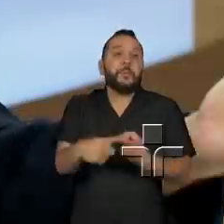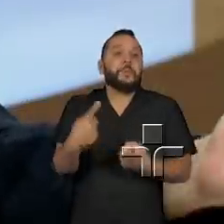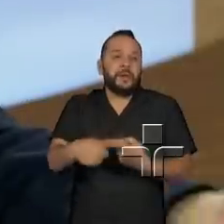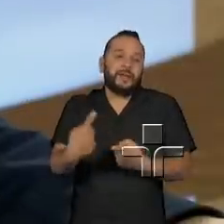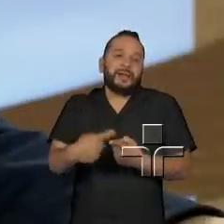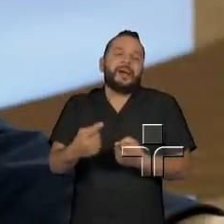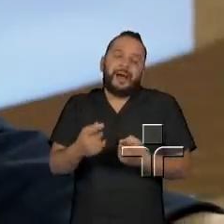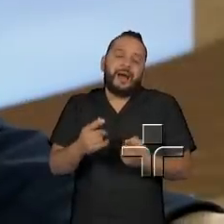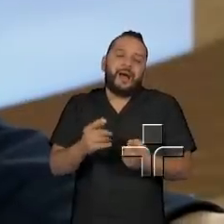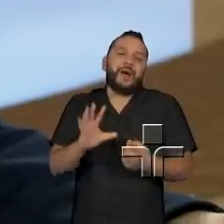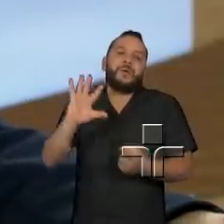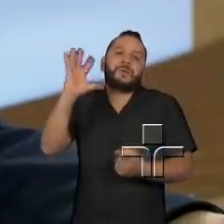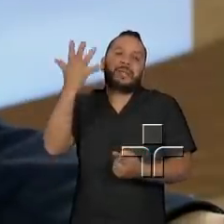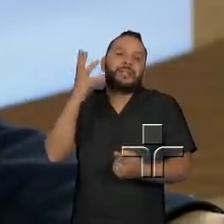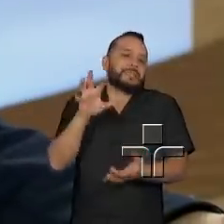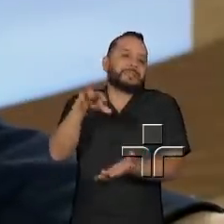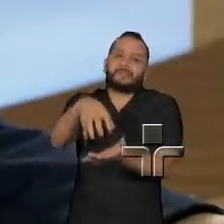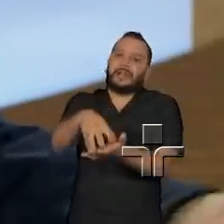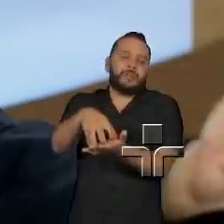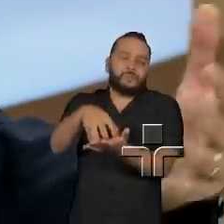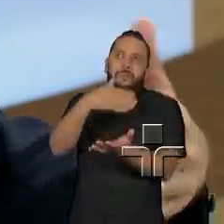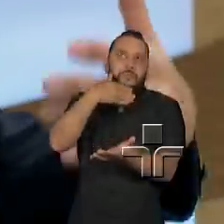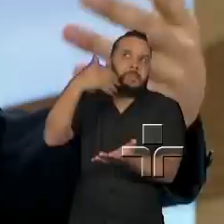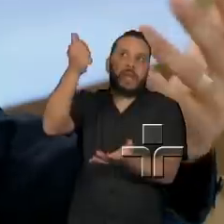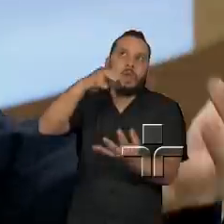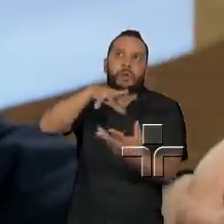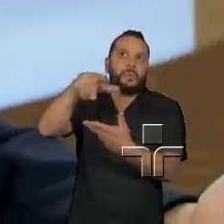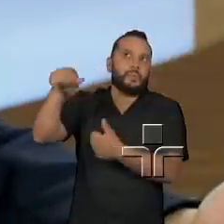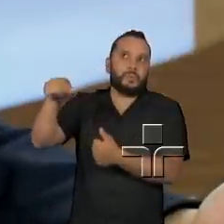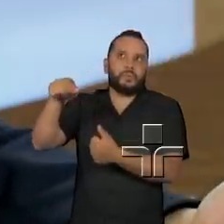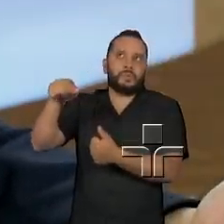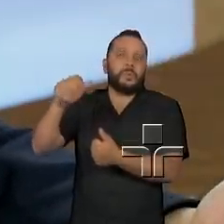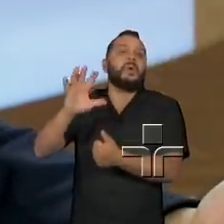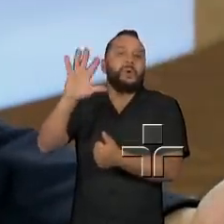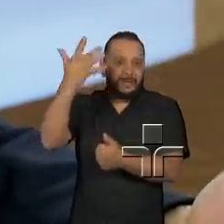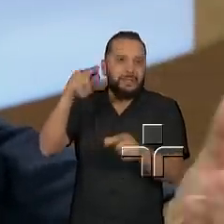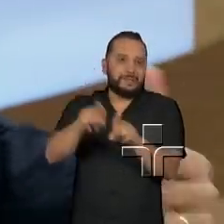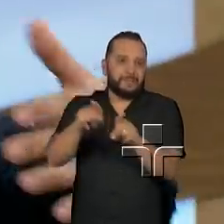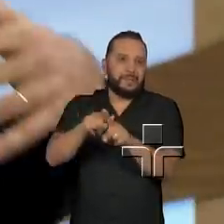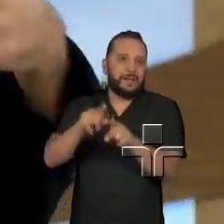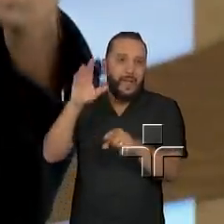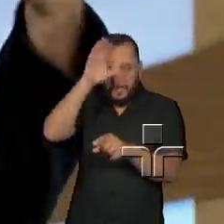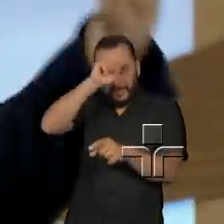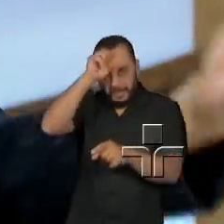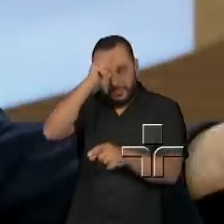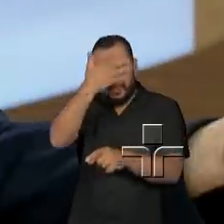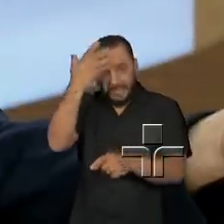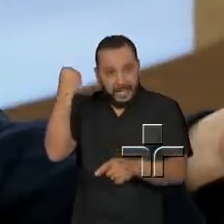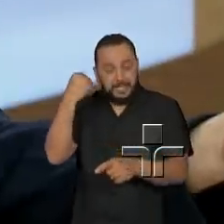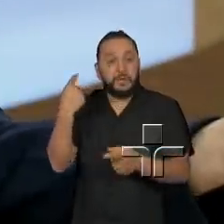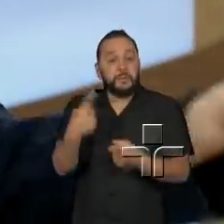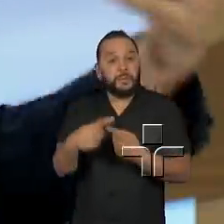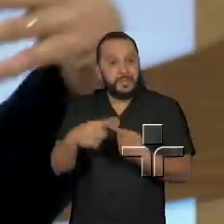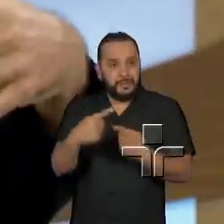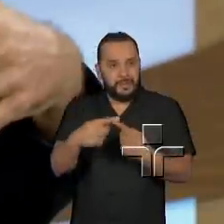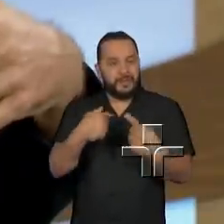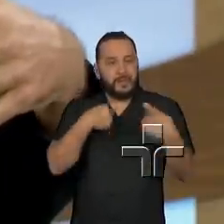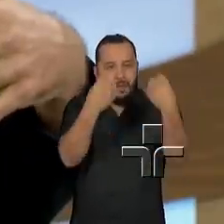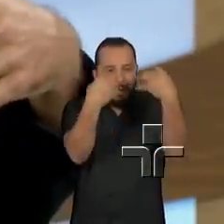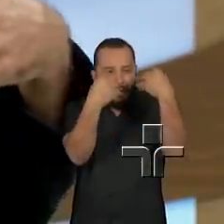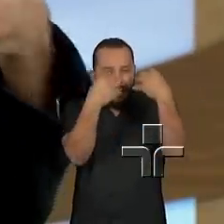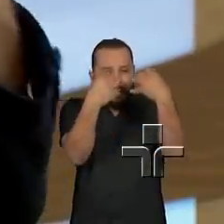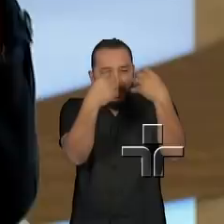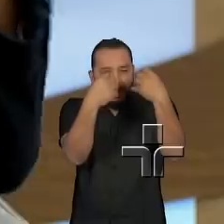melhores centros do mundo. E isso acontece pela maneira como a gente faz essa educação, que é sem sono após a educação para